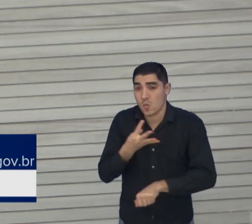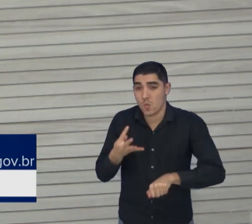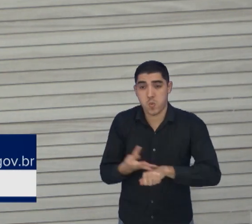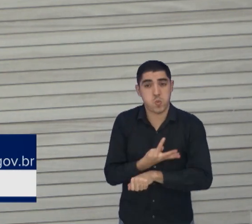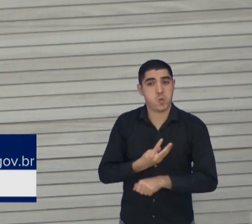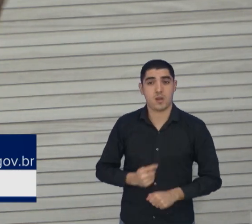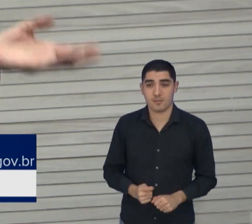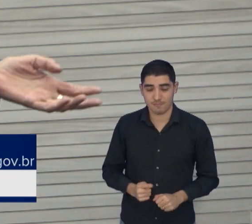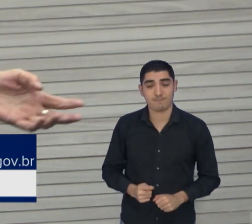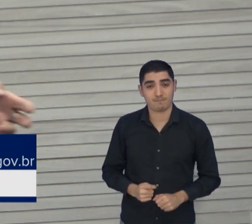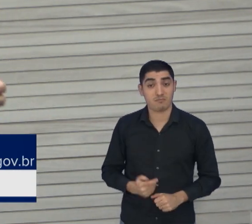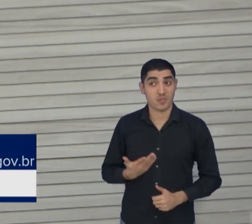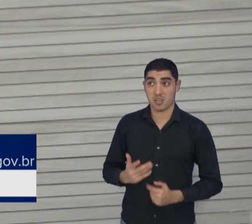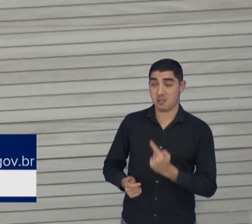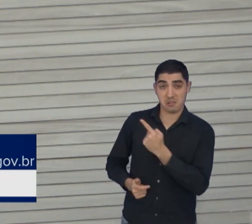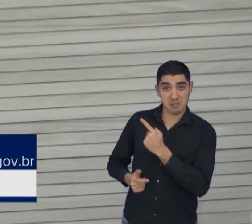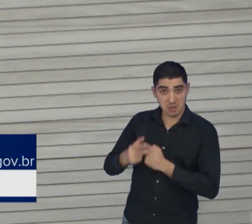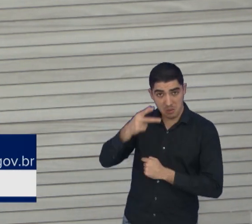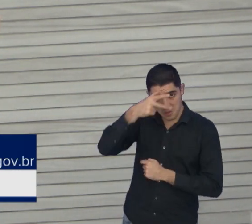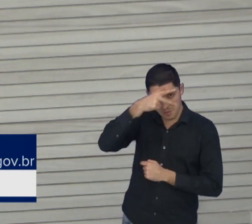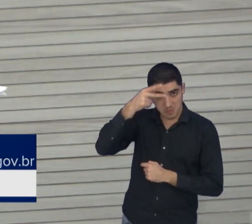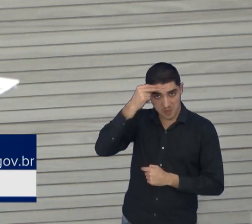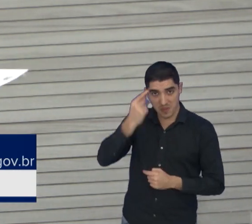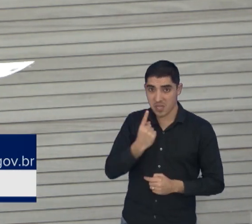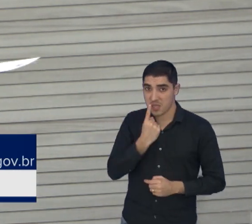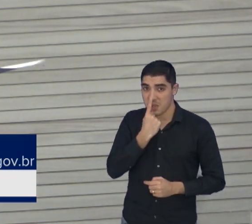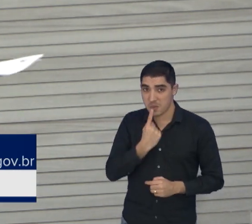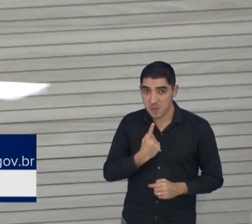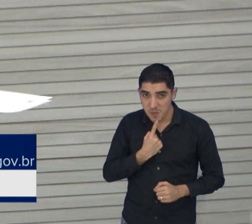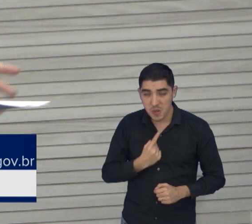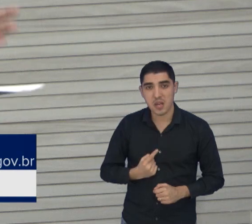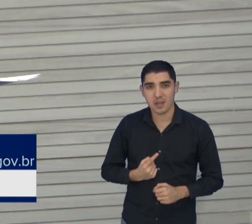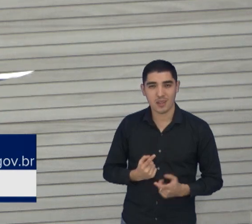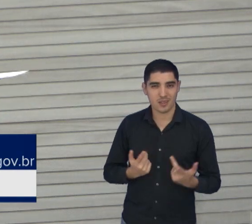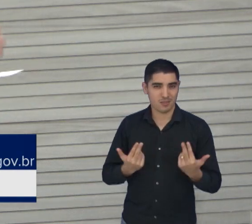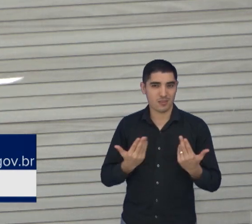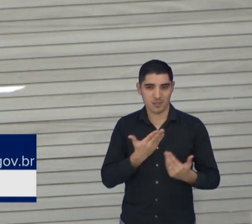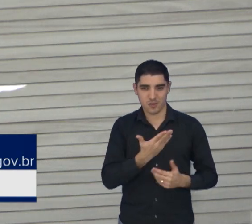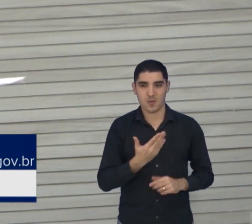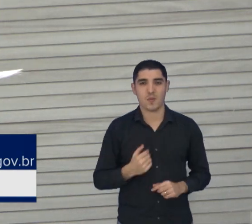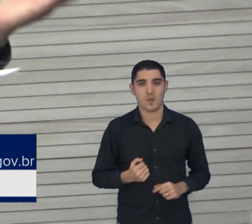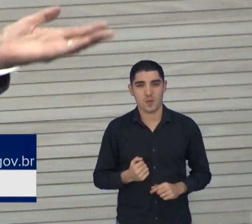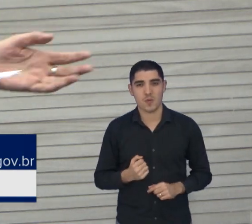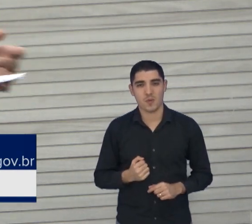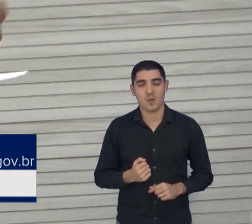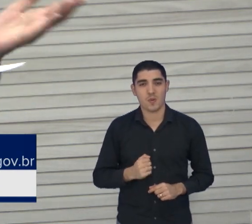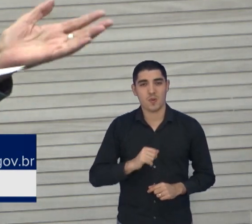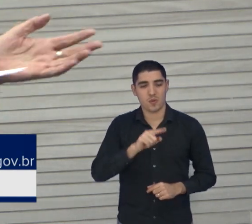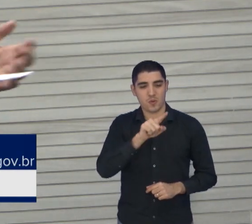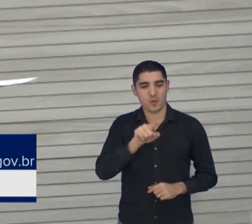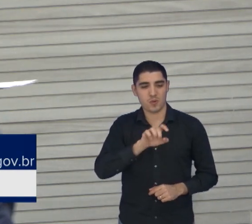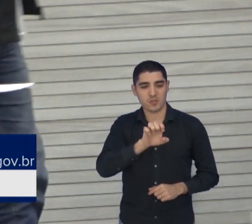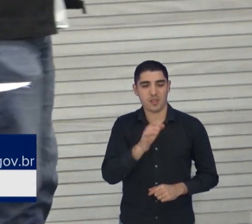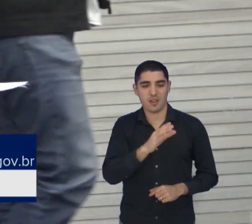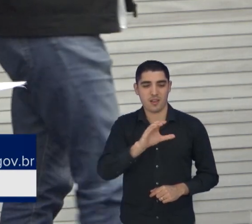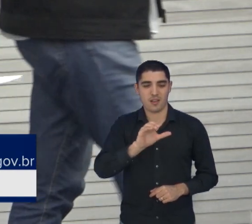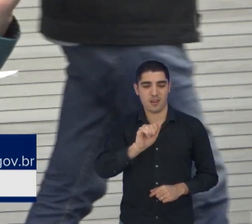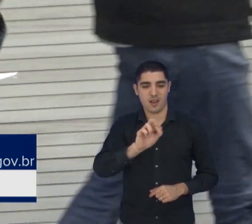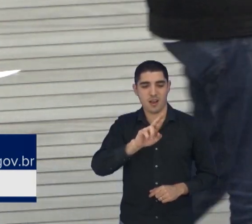se o senhor prefeito, como diz o doutor Zé Carlos, demorou muito